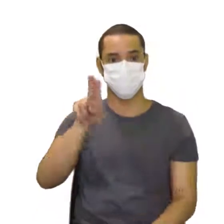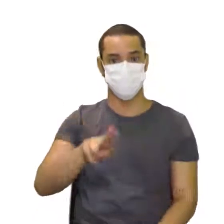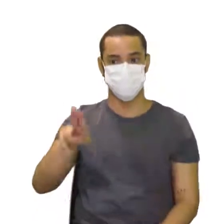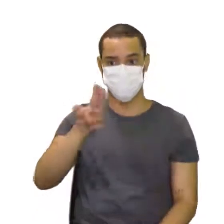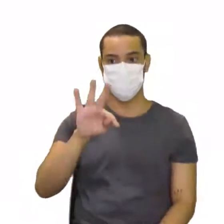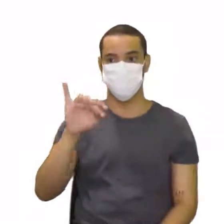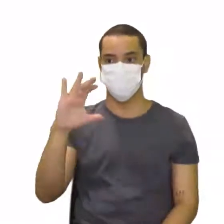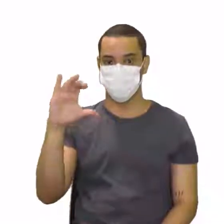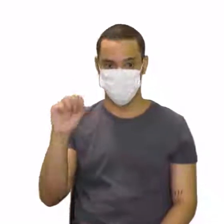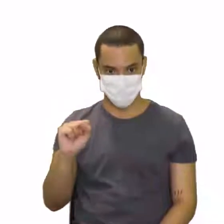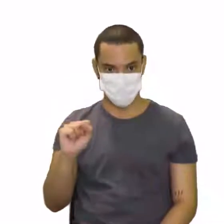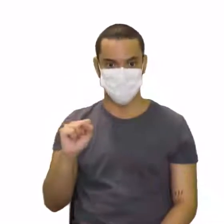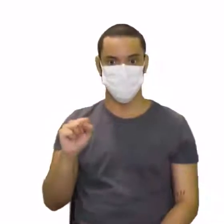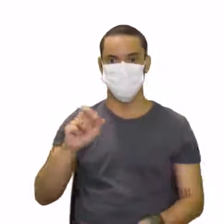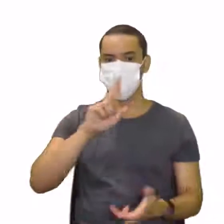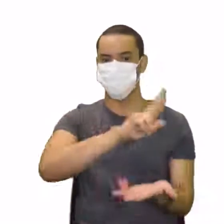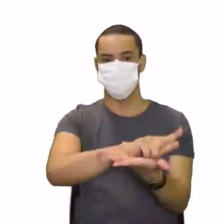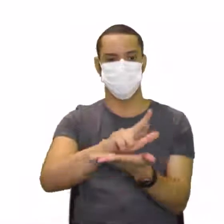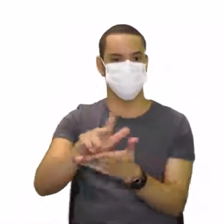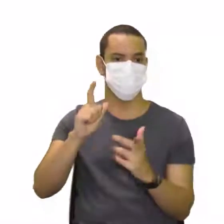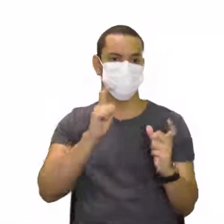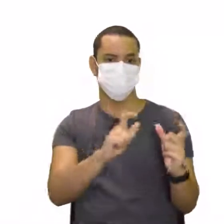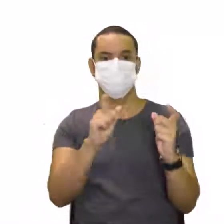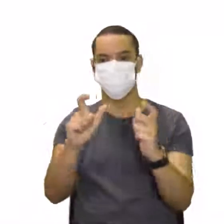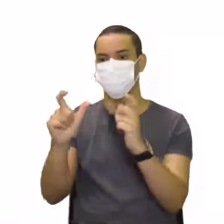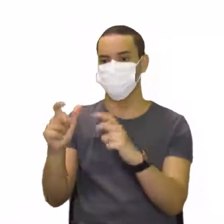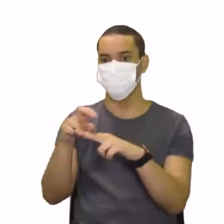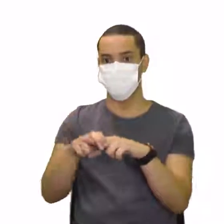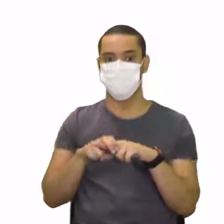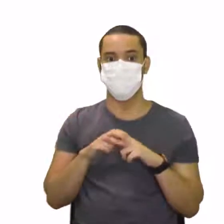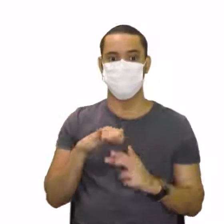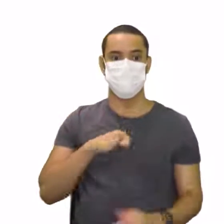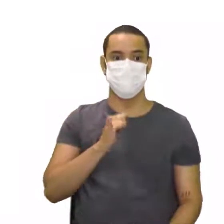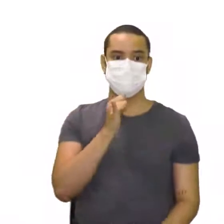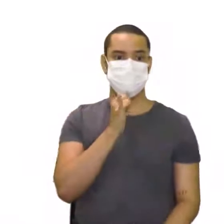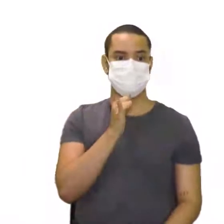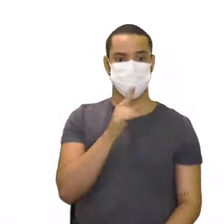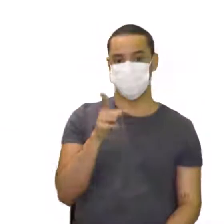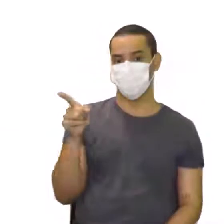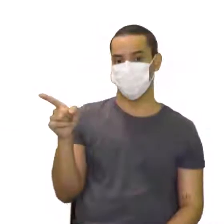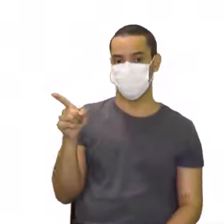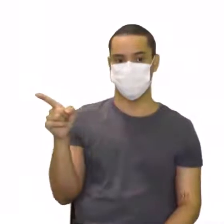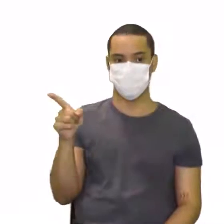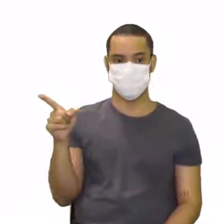TICs em diversos campos. E aqui, olha só, nós temos exemplo de vários